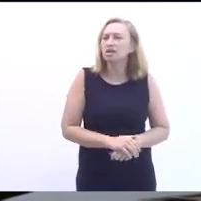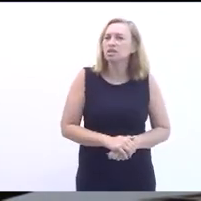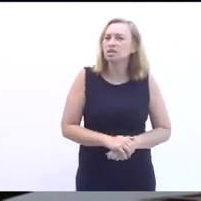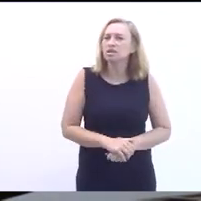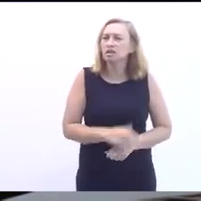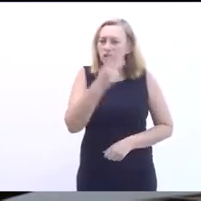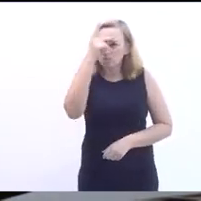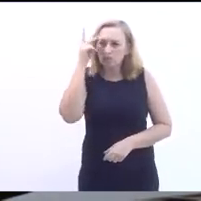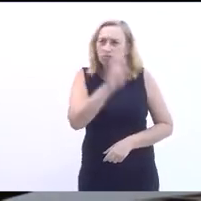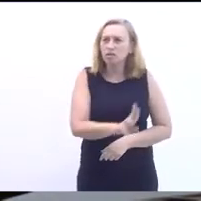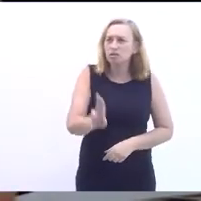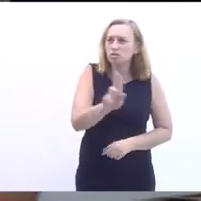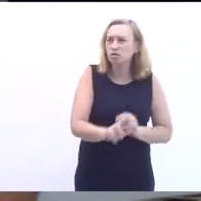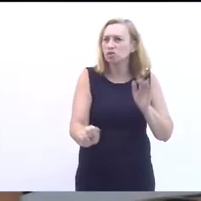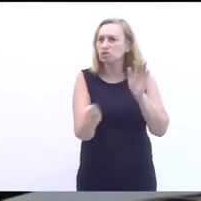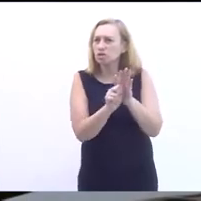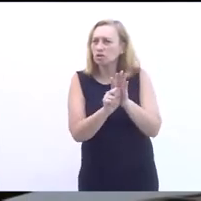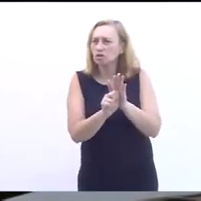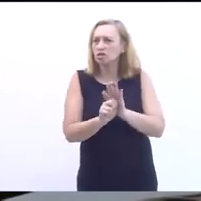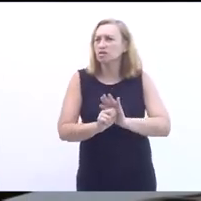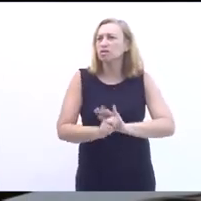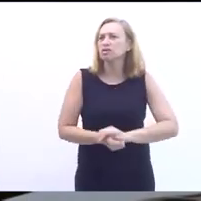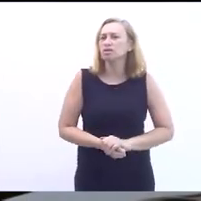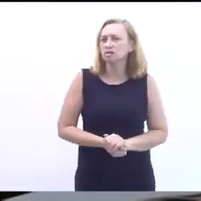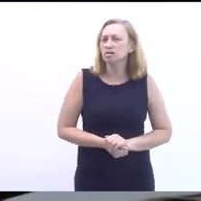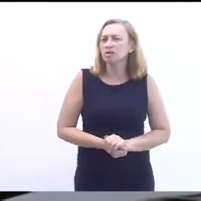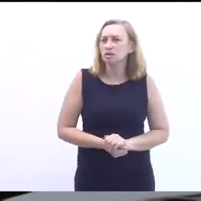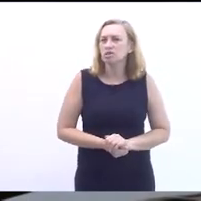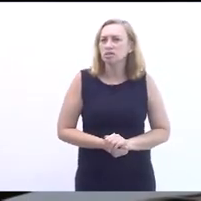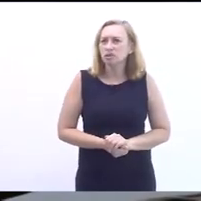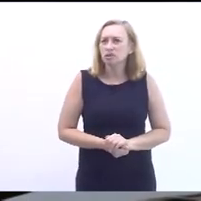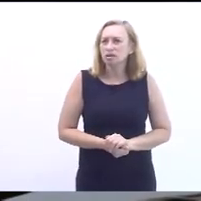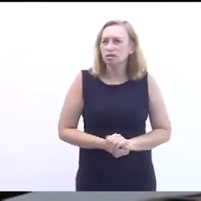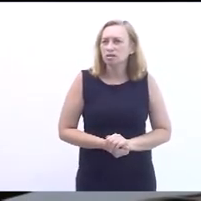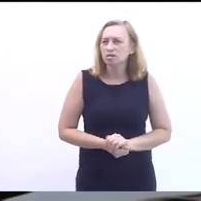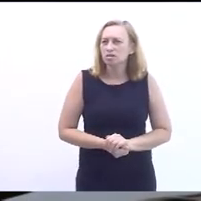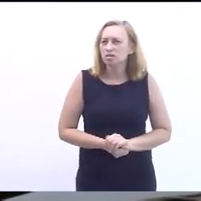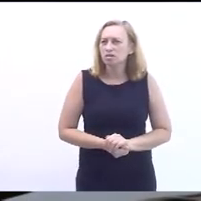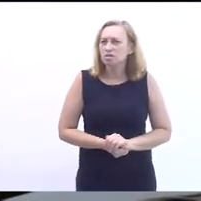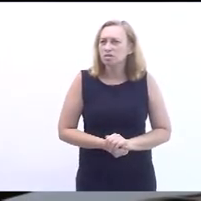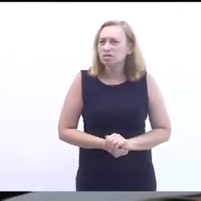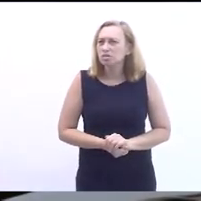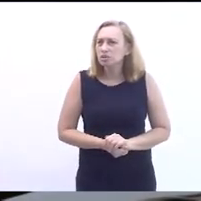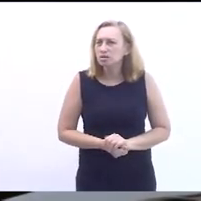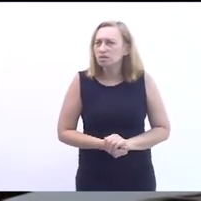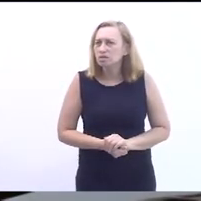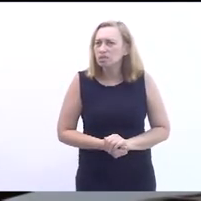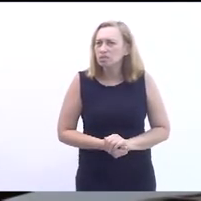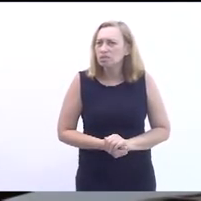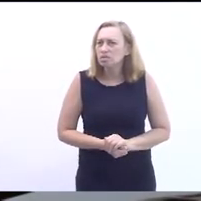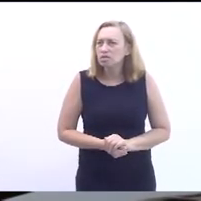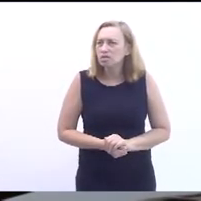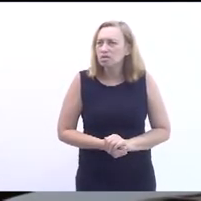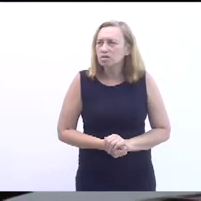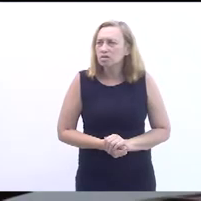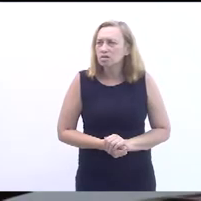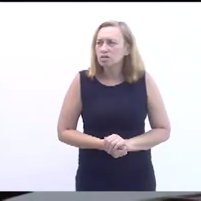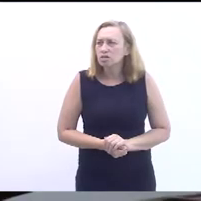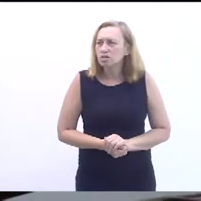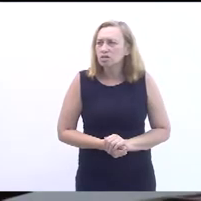pessoas fazem uso de drogas na no canal chamado página nacional no YouTube para quem se